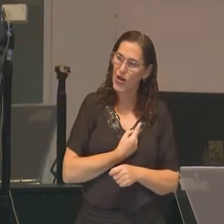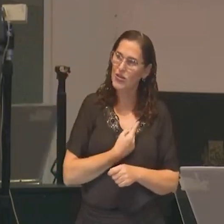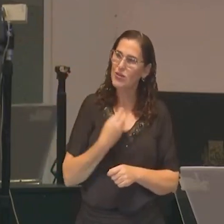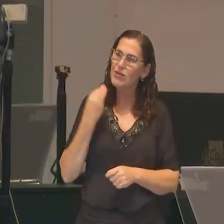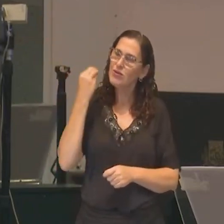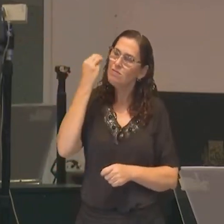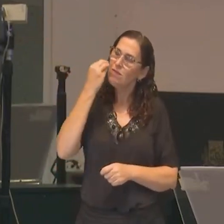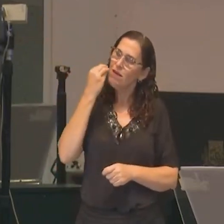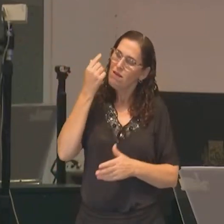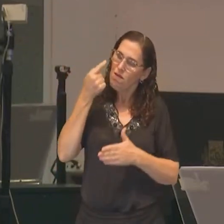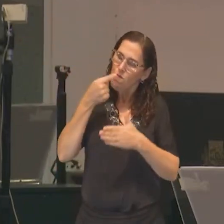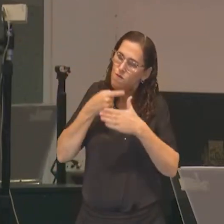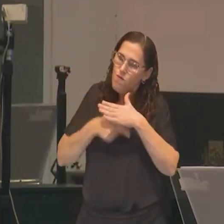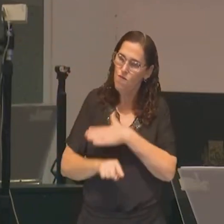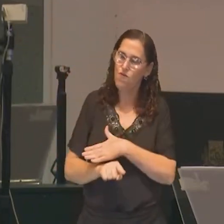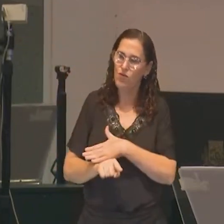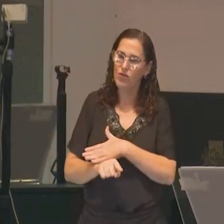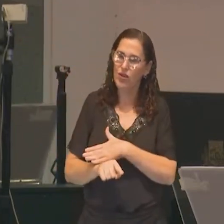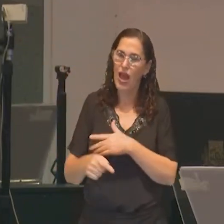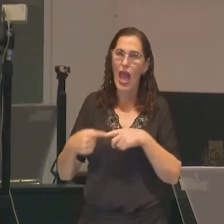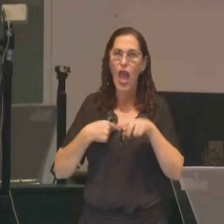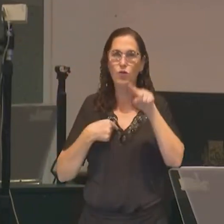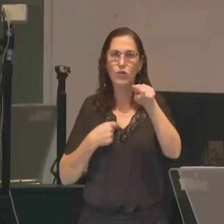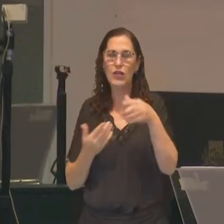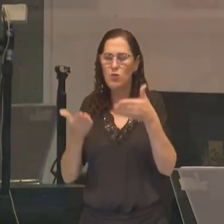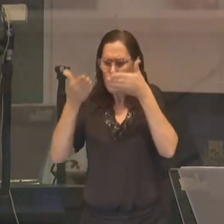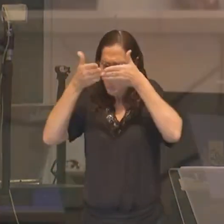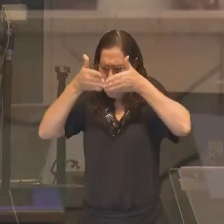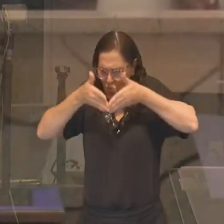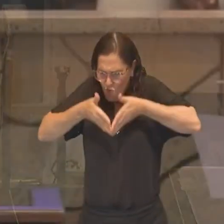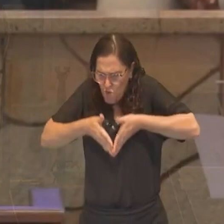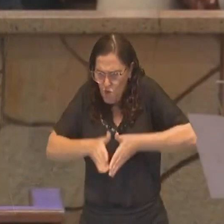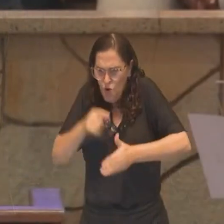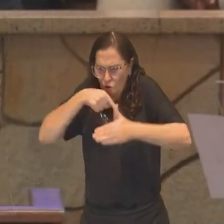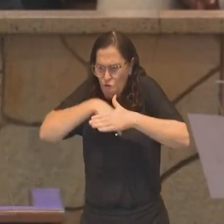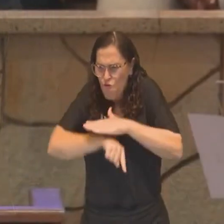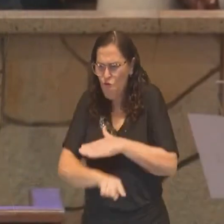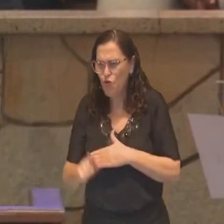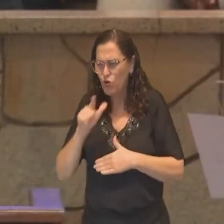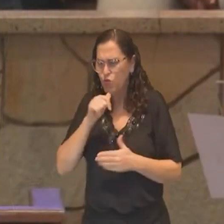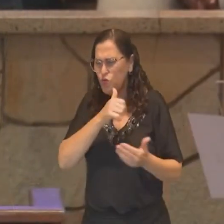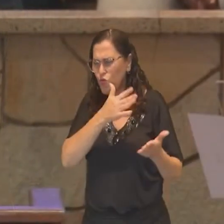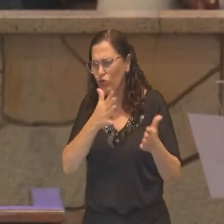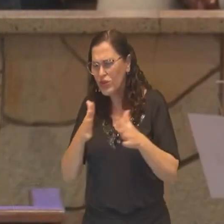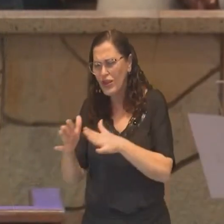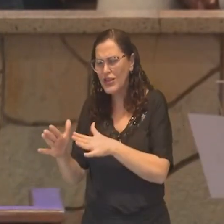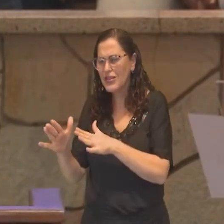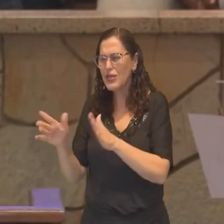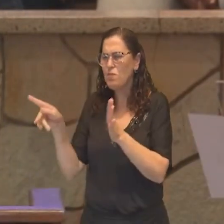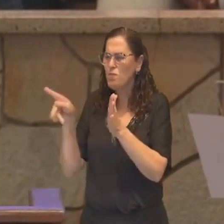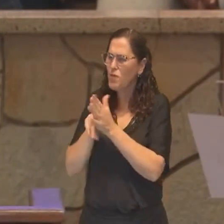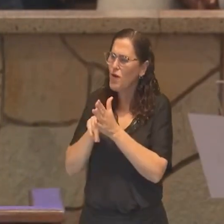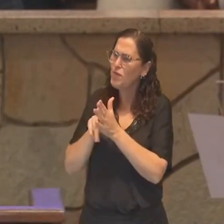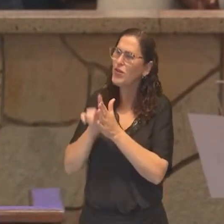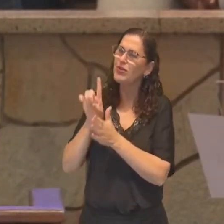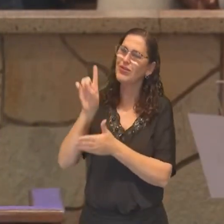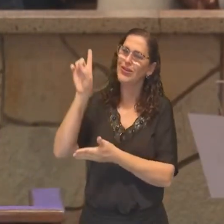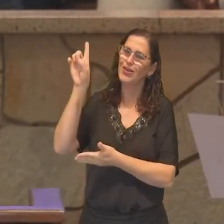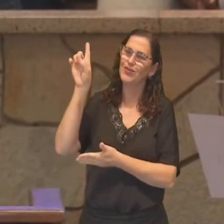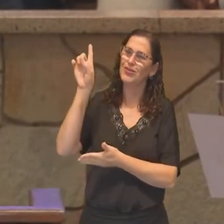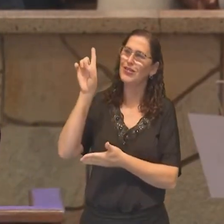essa experiência de eu e você mergulharmos nas águas profundas de Deus,